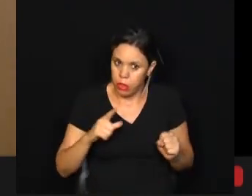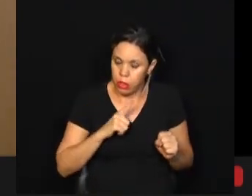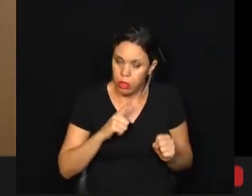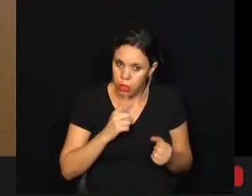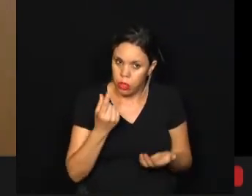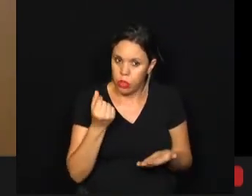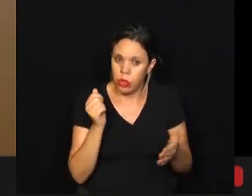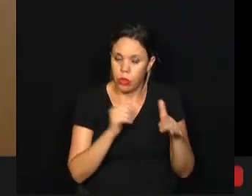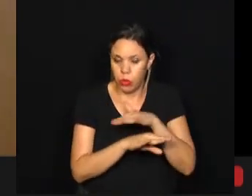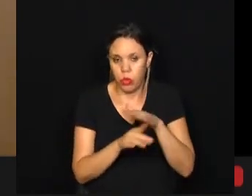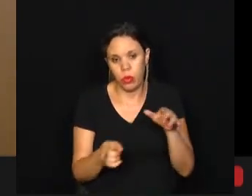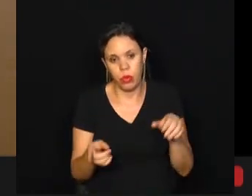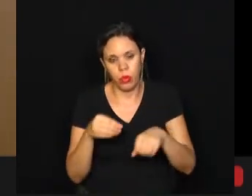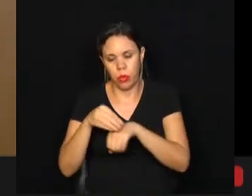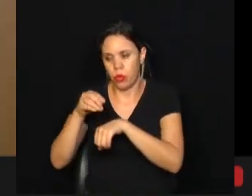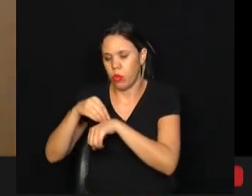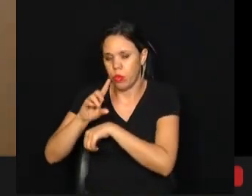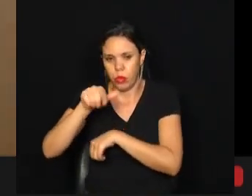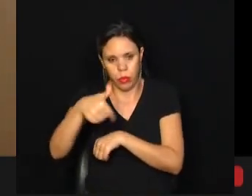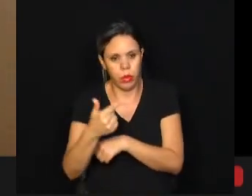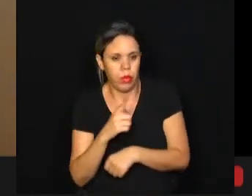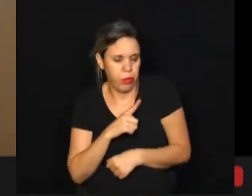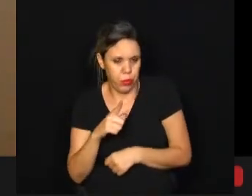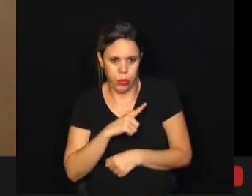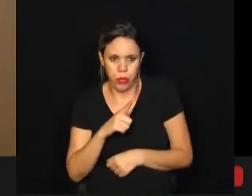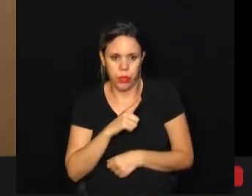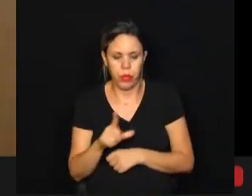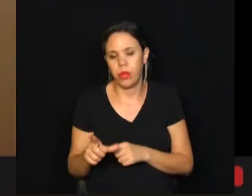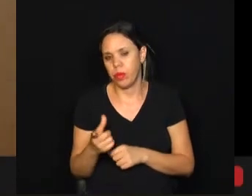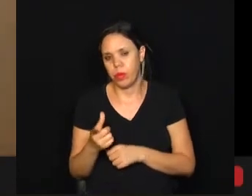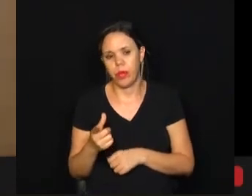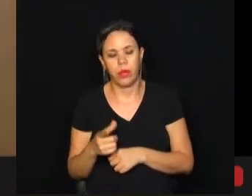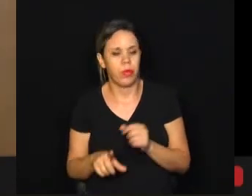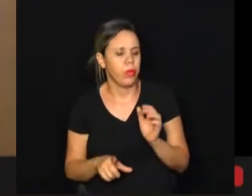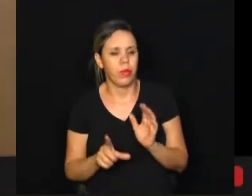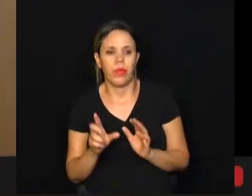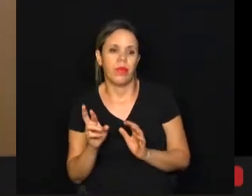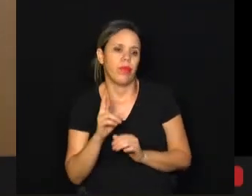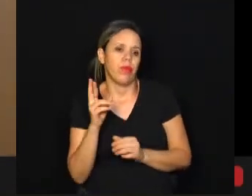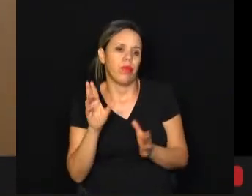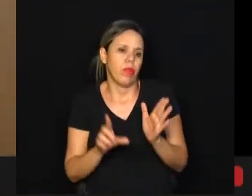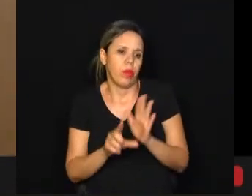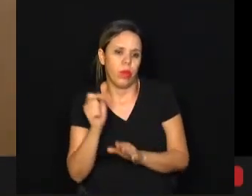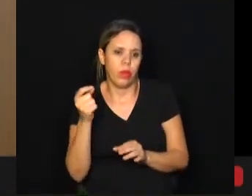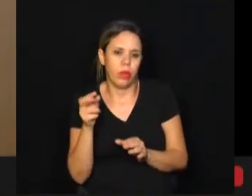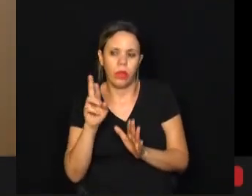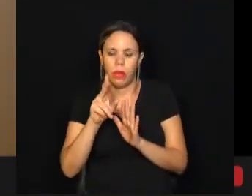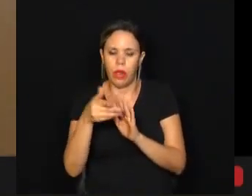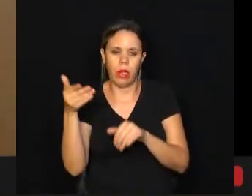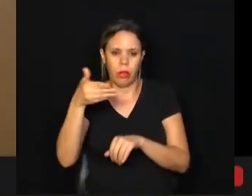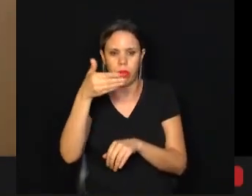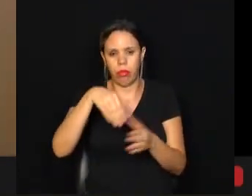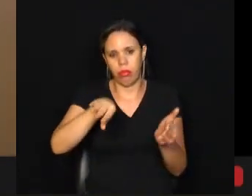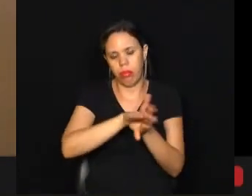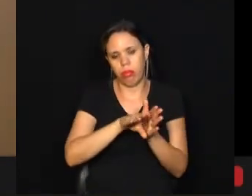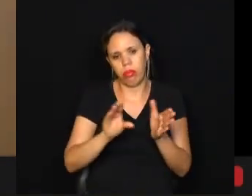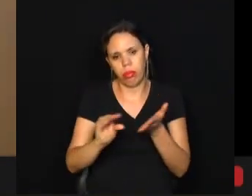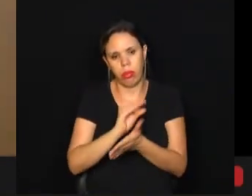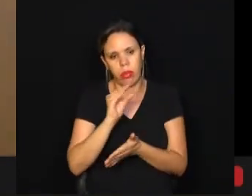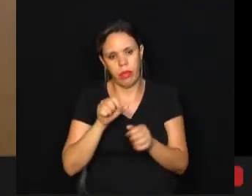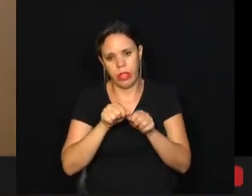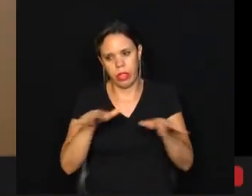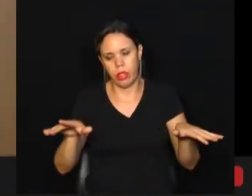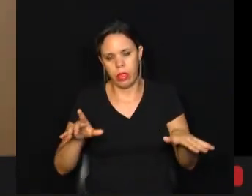fundo para o repasse, um fundo que possa ter recursos vindos de diversos lugares. E esse fundo faça uma